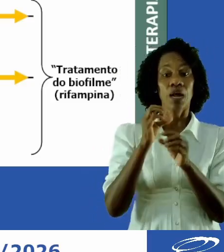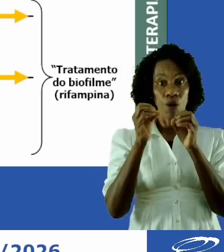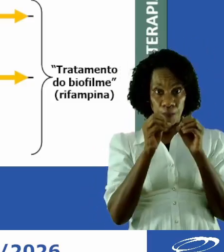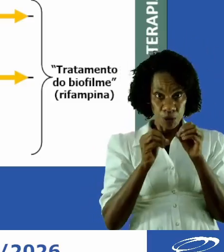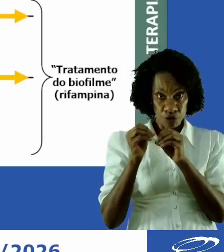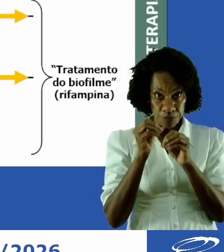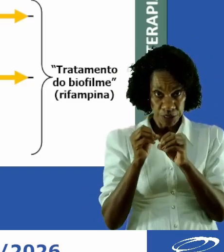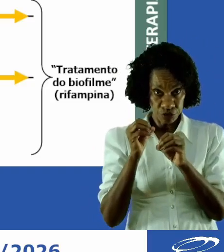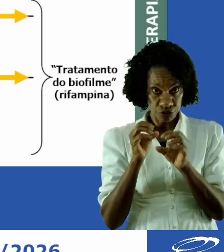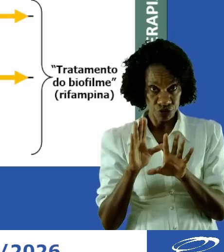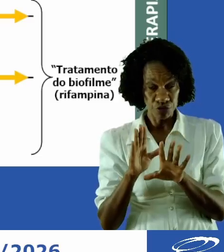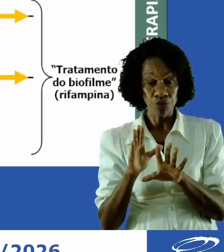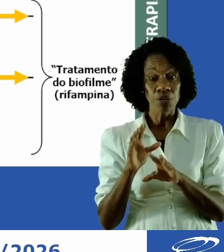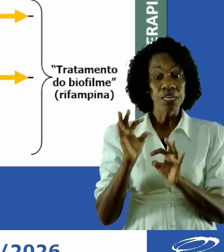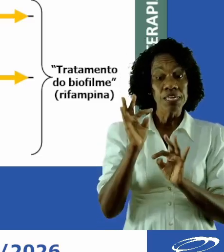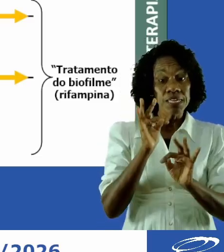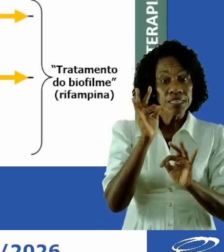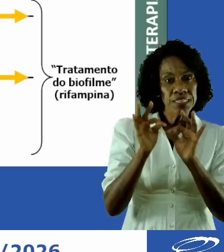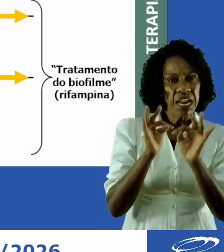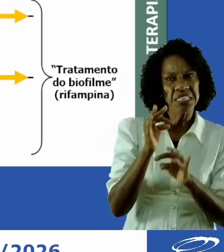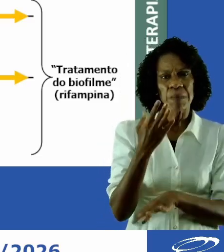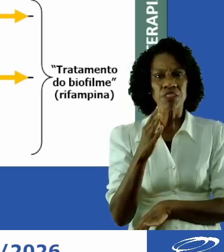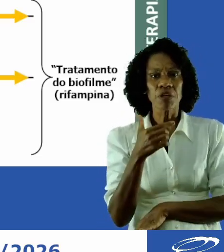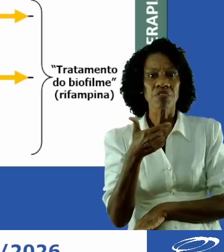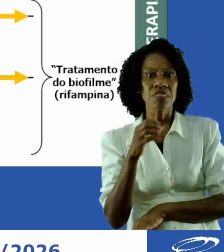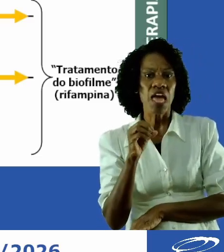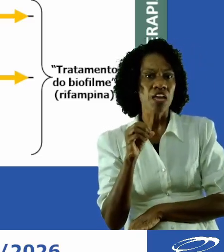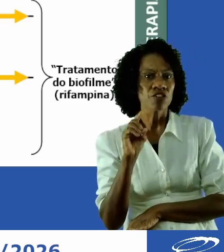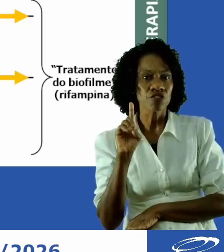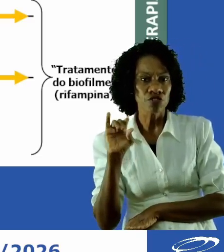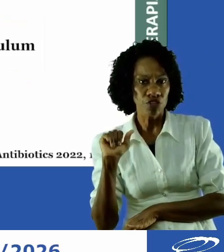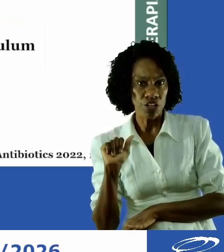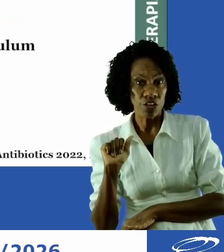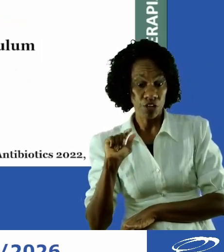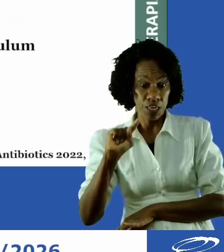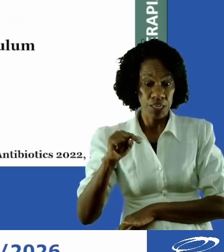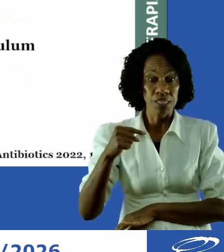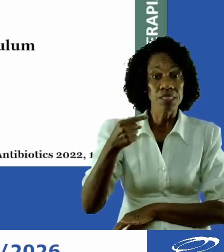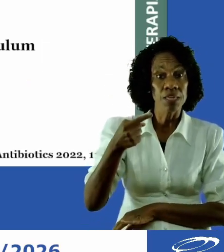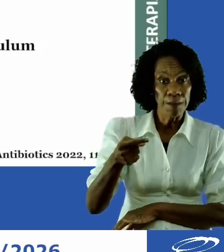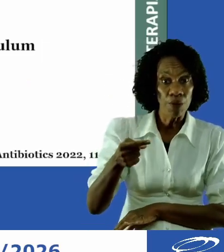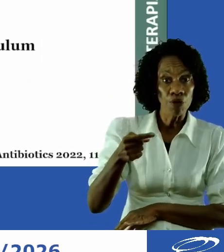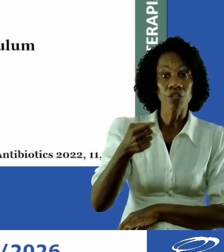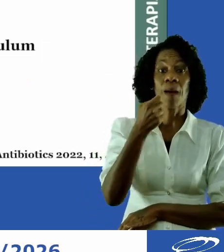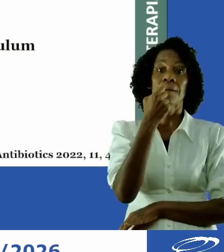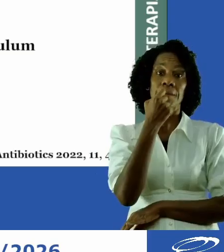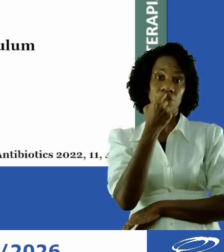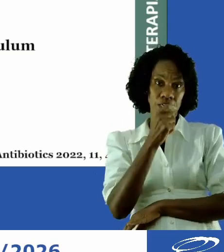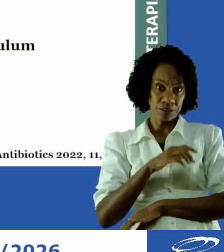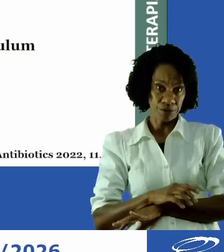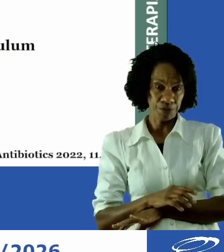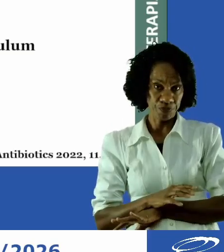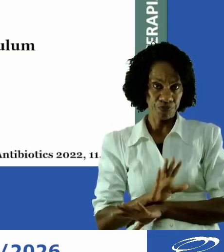você pode, mas normalmente em torno de 10 dias, e a partir daí você transforma para medicação oral. Bom, dentro